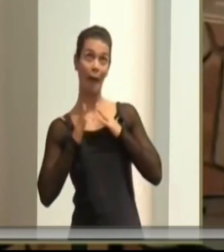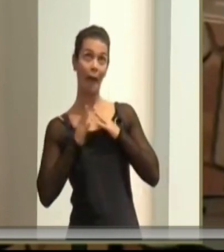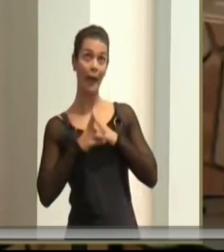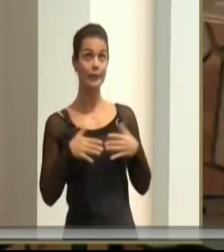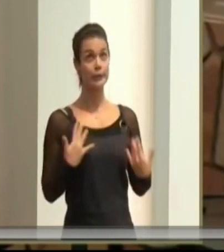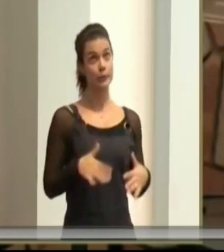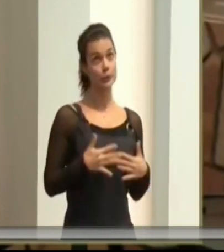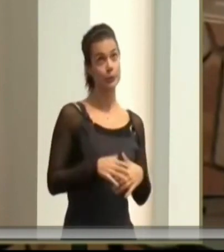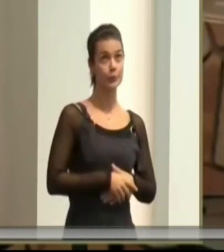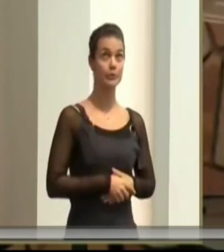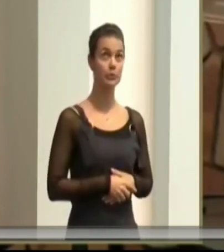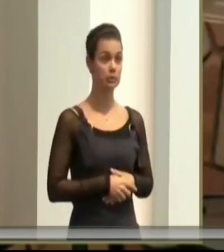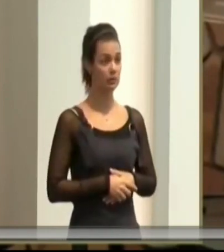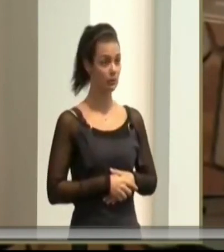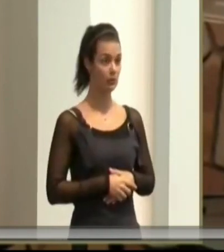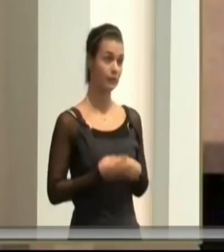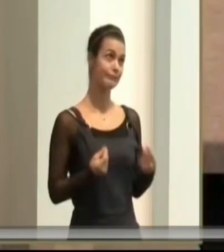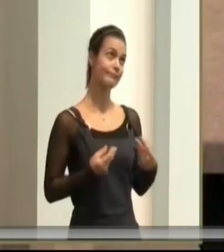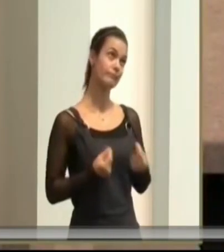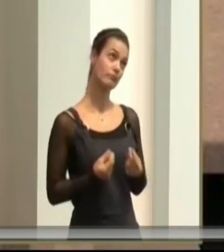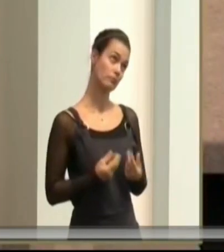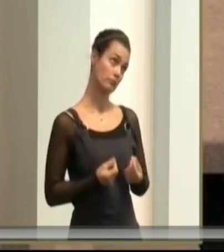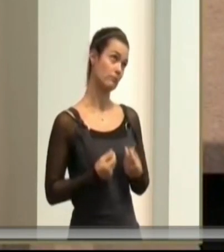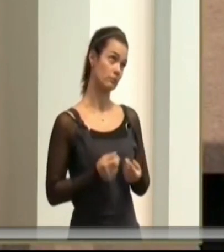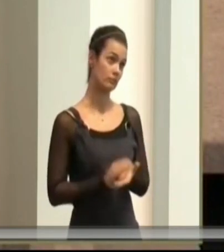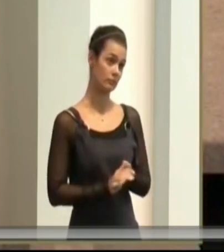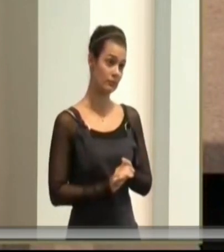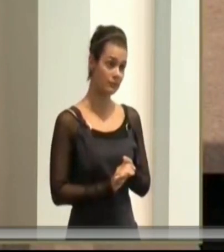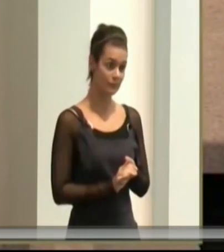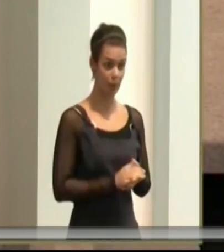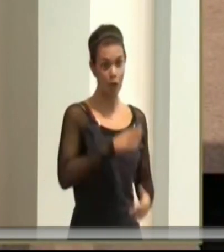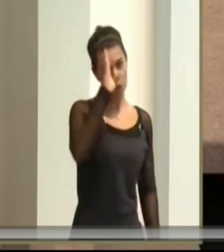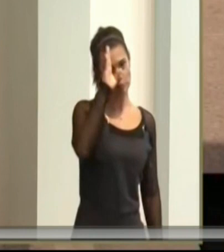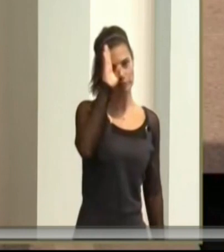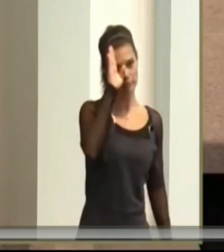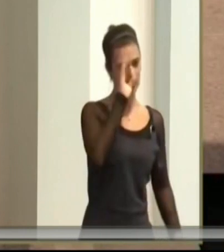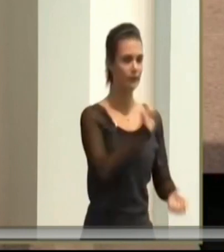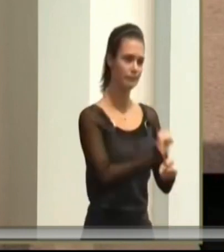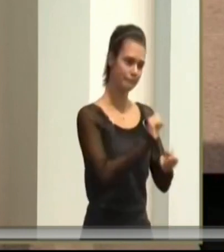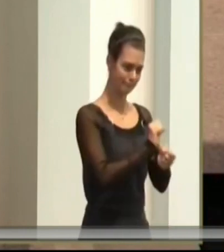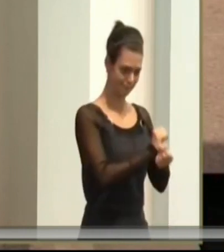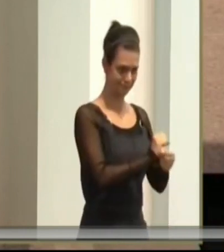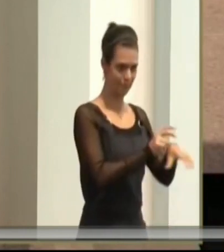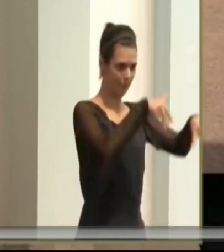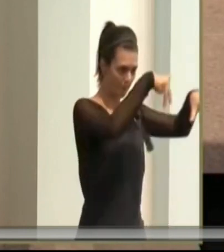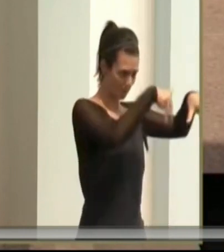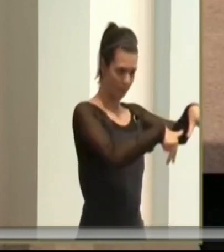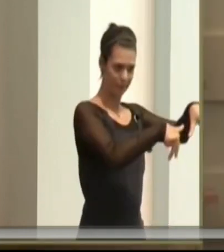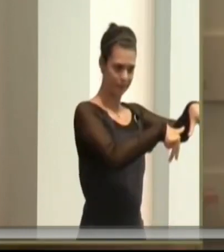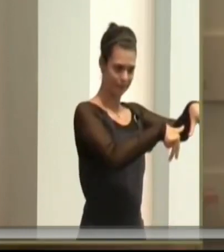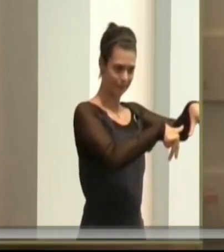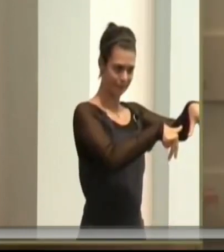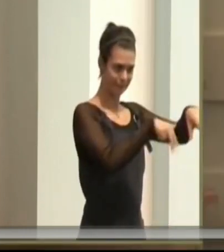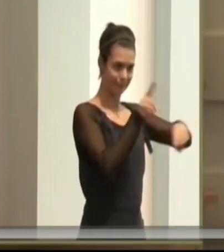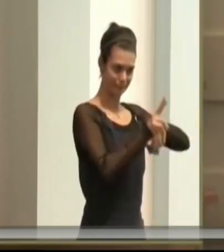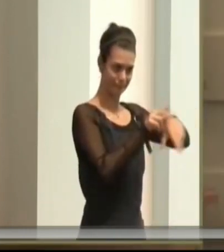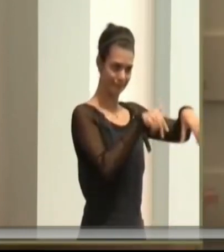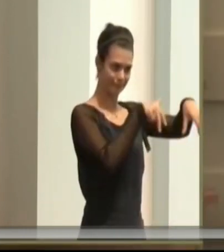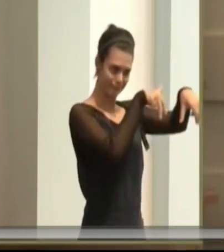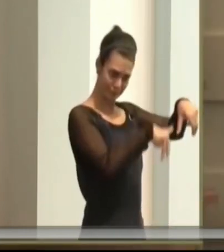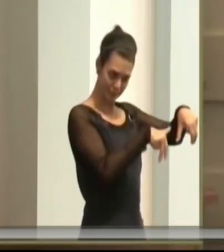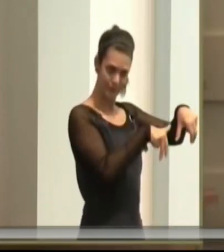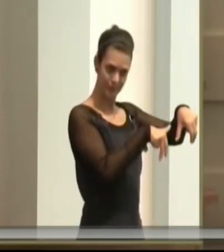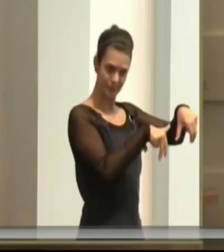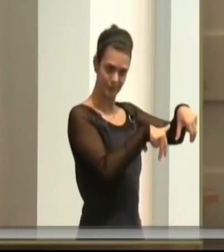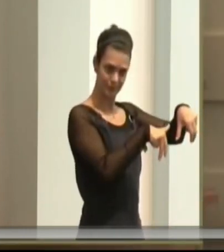preparar o café, irmão José e Júlio que foi comprar pão para o café da manhã, 5 horas da manhã, um dia bonito, um dia